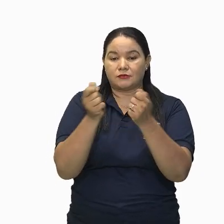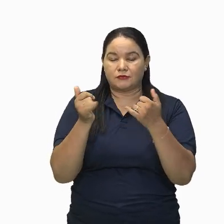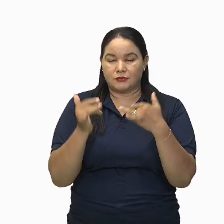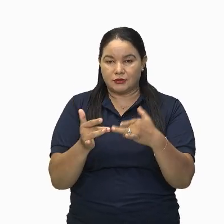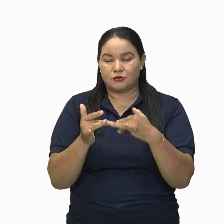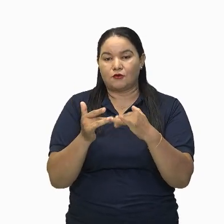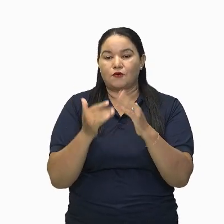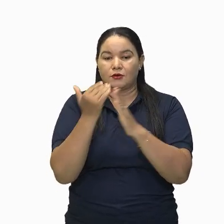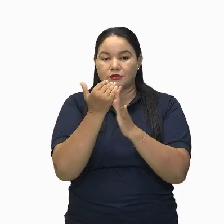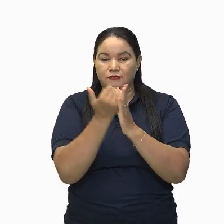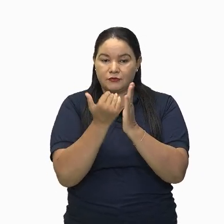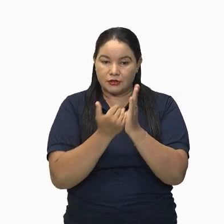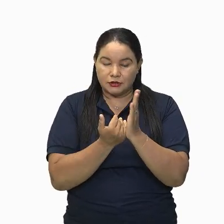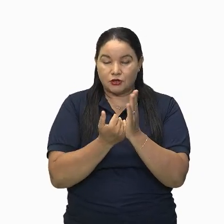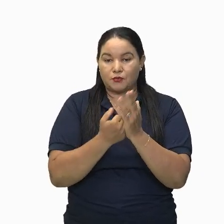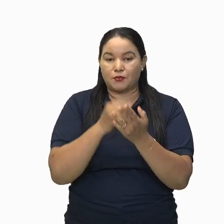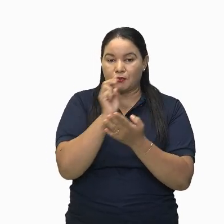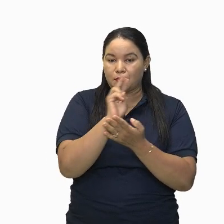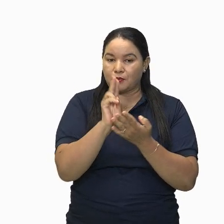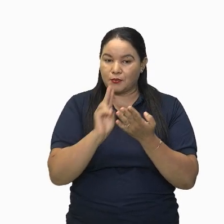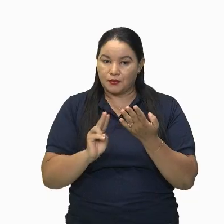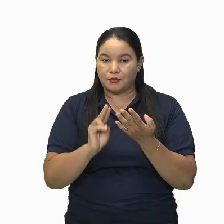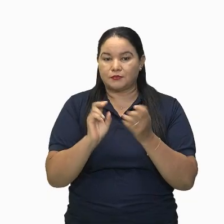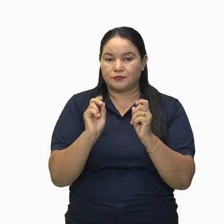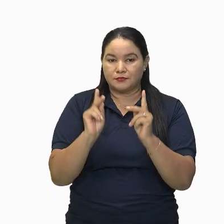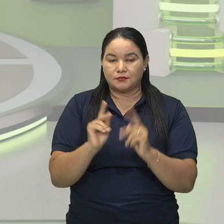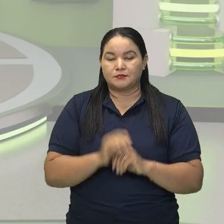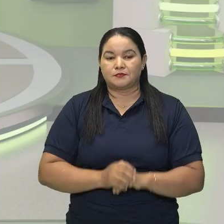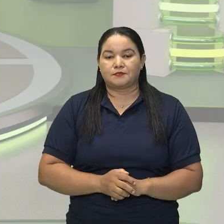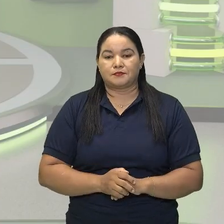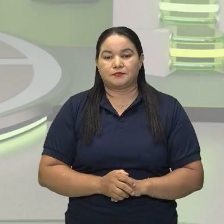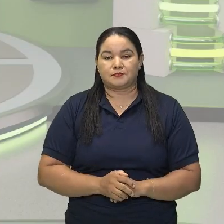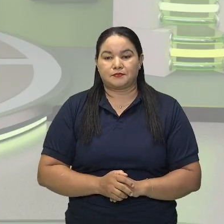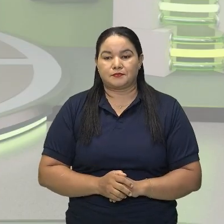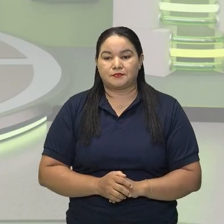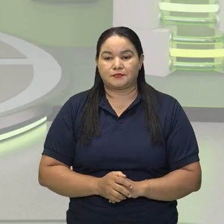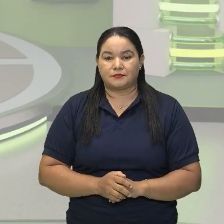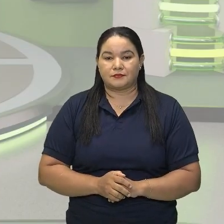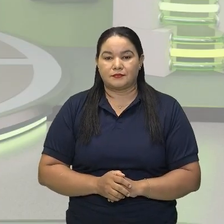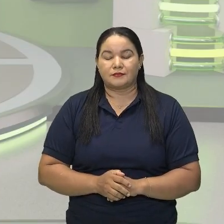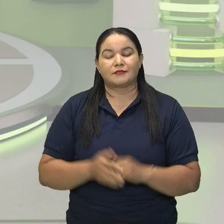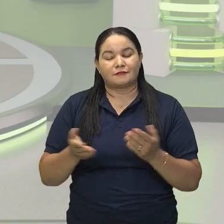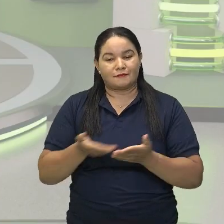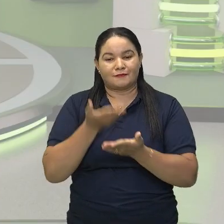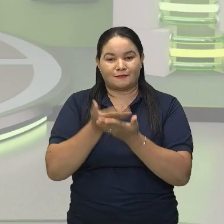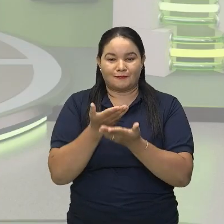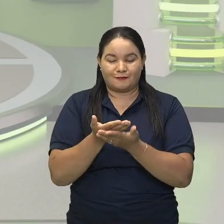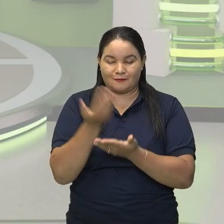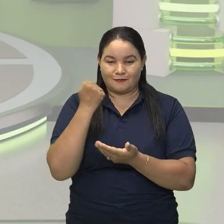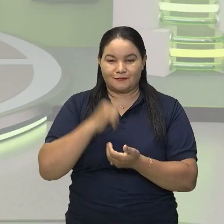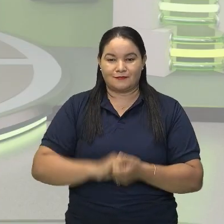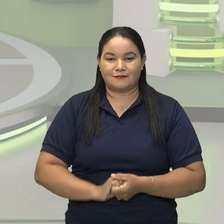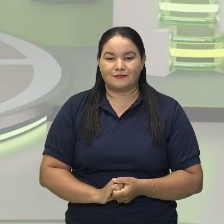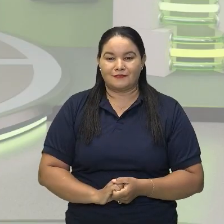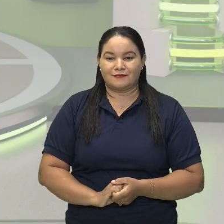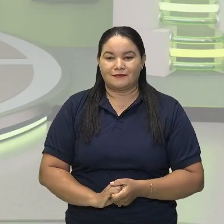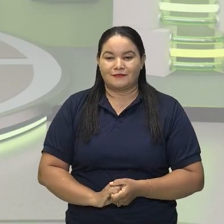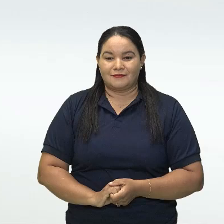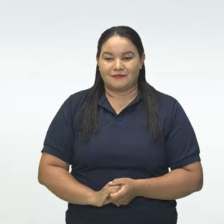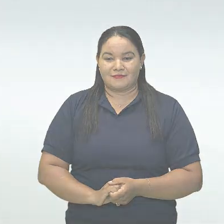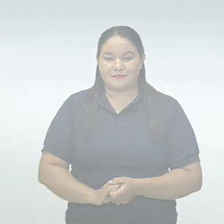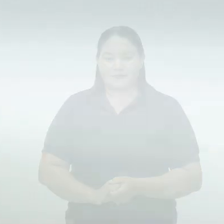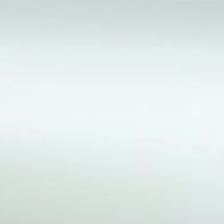definição, classificação e nomenclatura. E vamos à nossa aula.